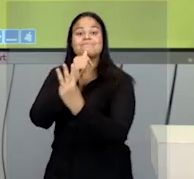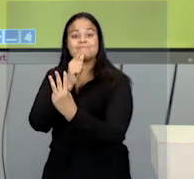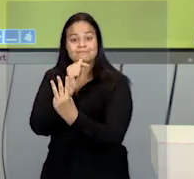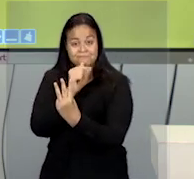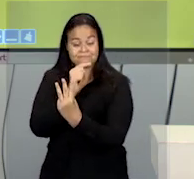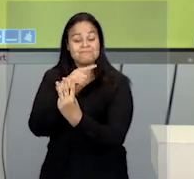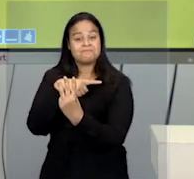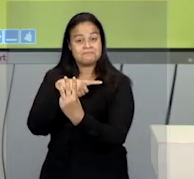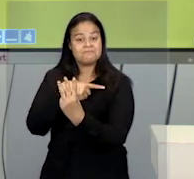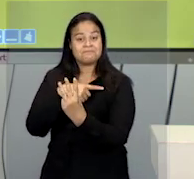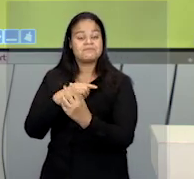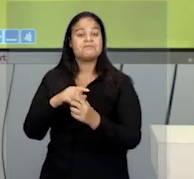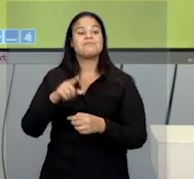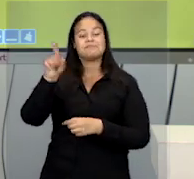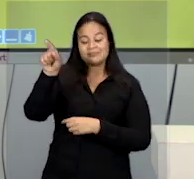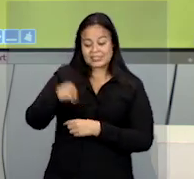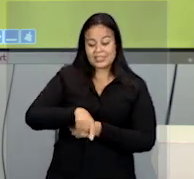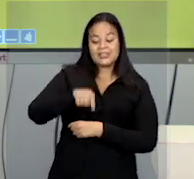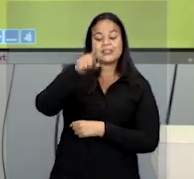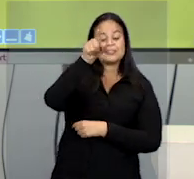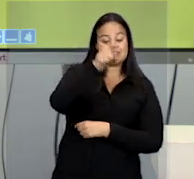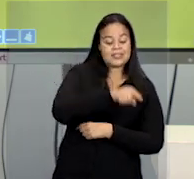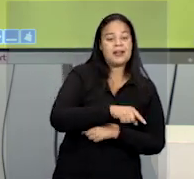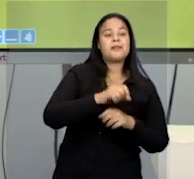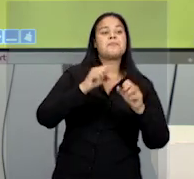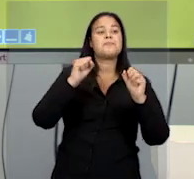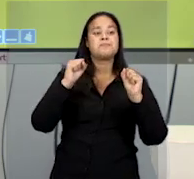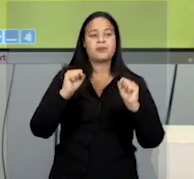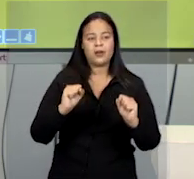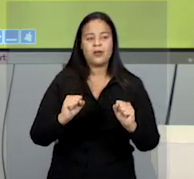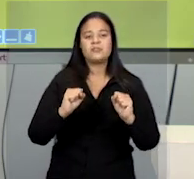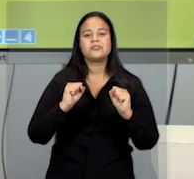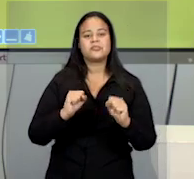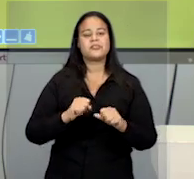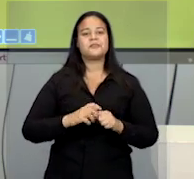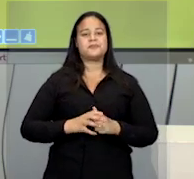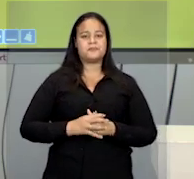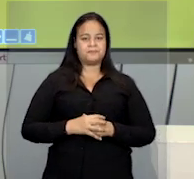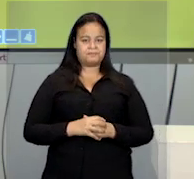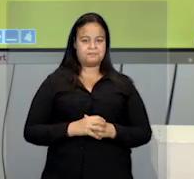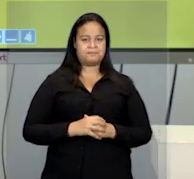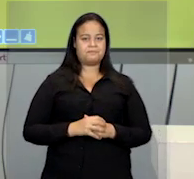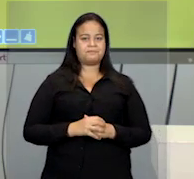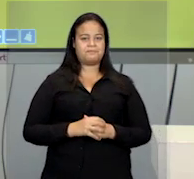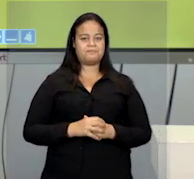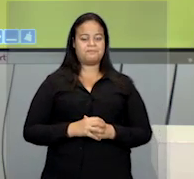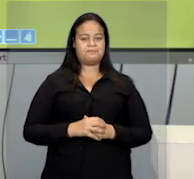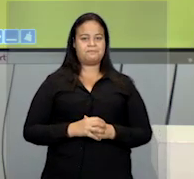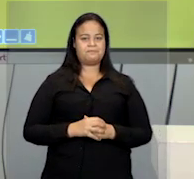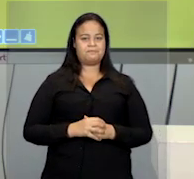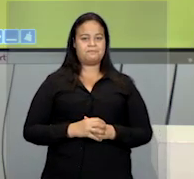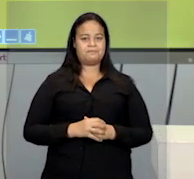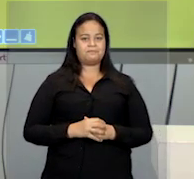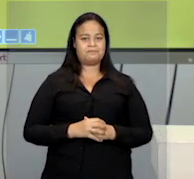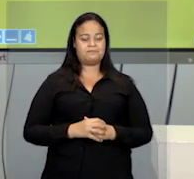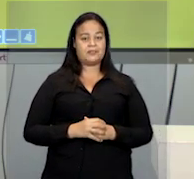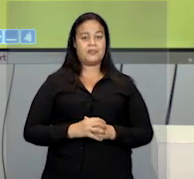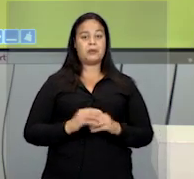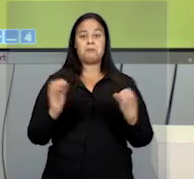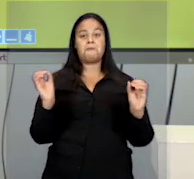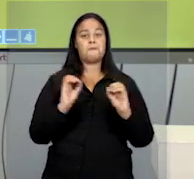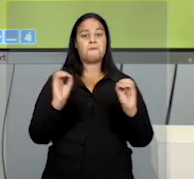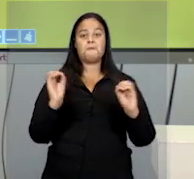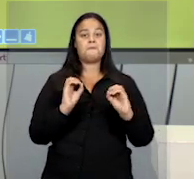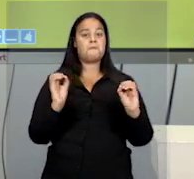aqui. Então, eu posso cancelá-la. Posso cancelá-la. E agora eu não tenho mais nada que